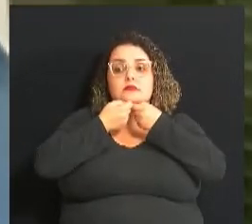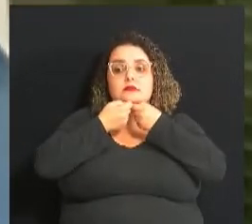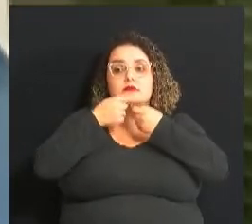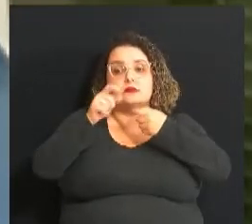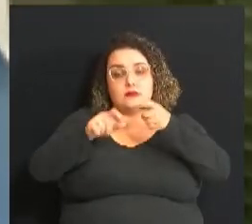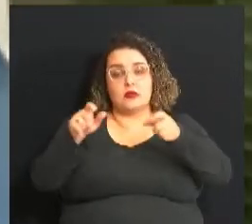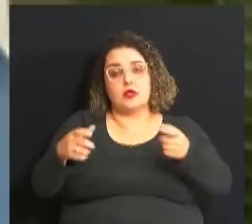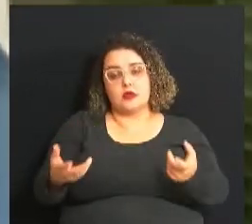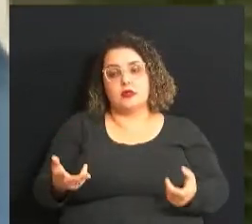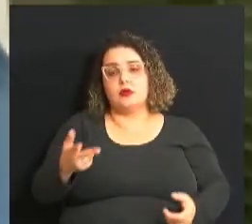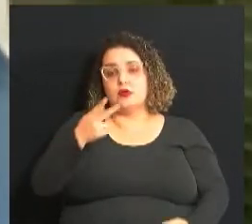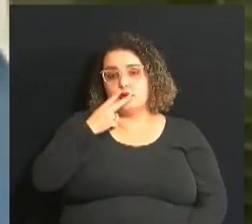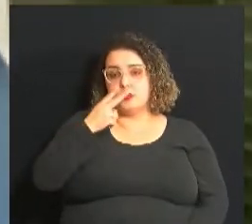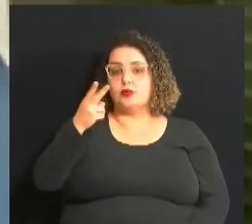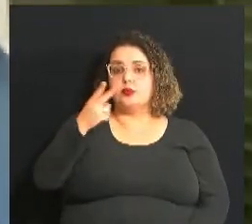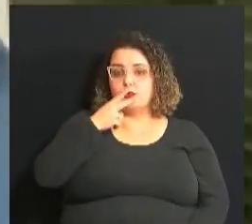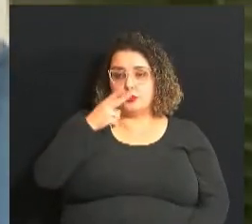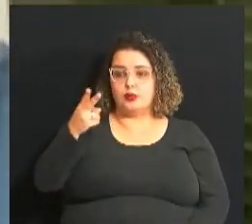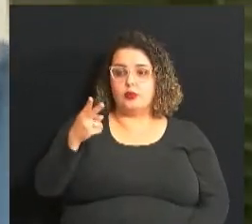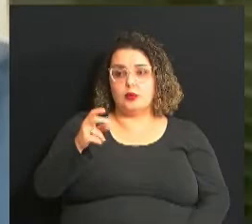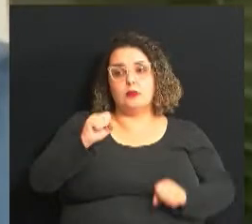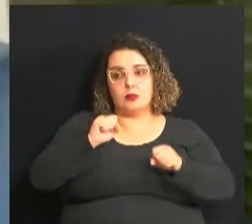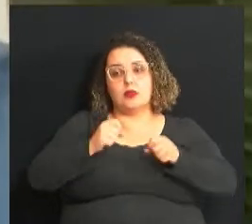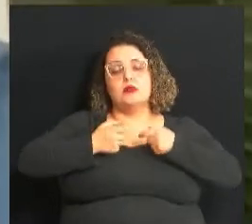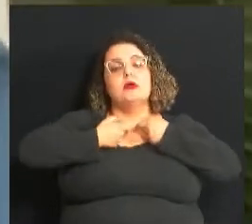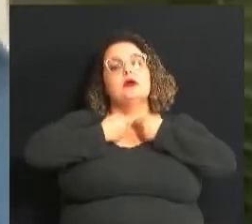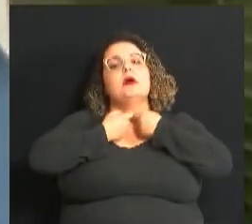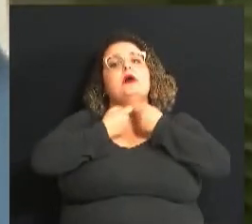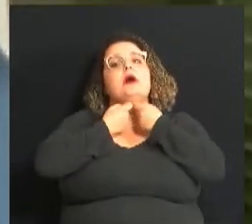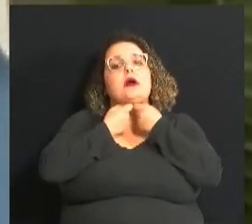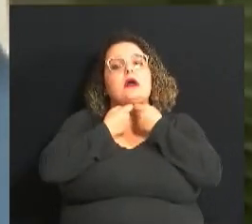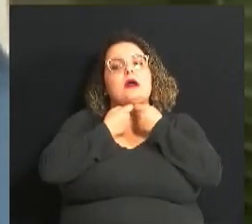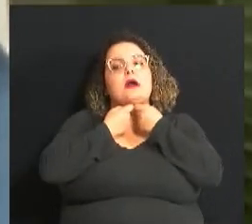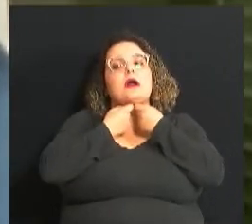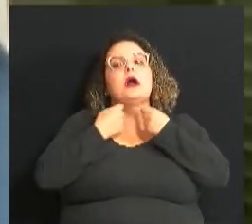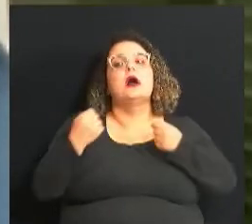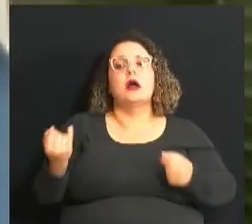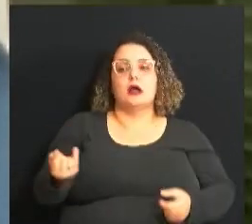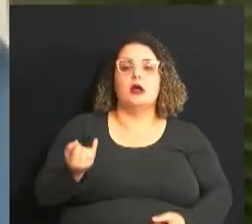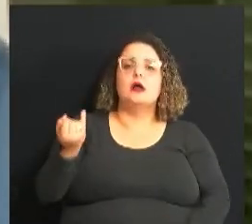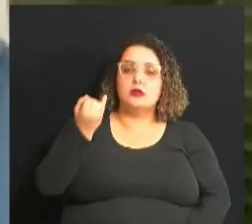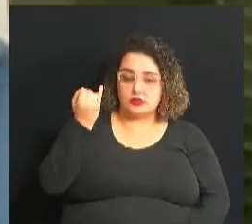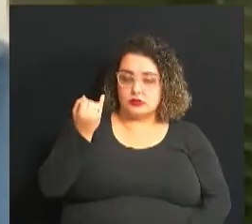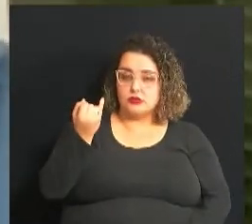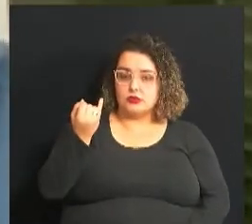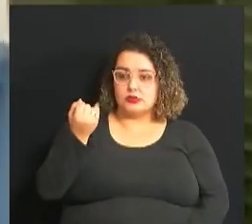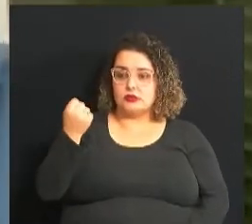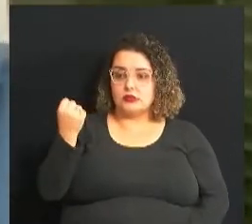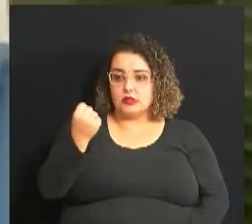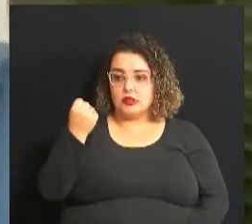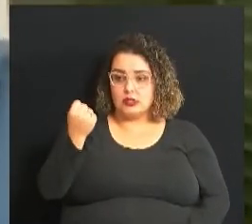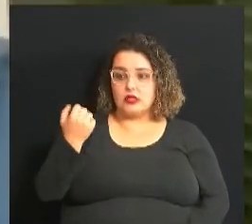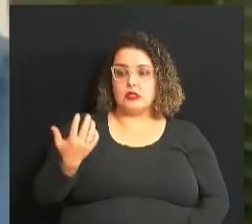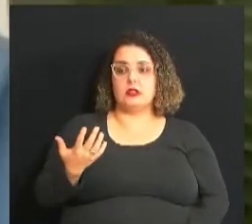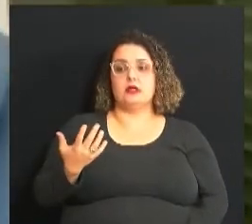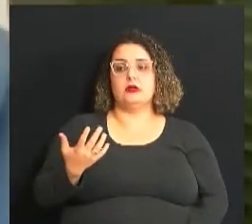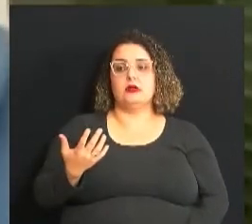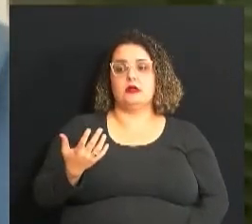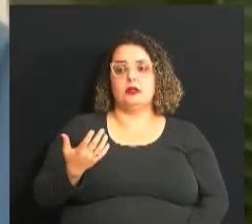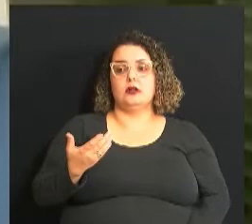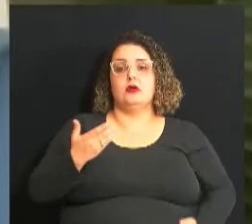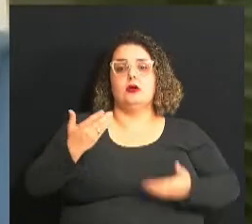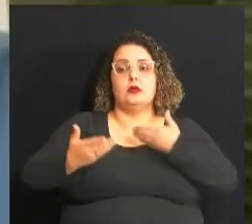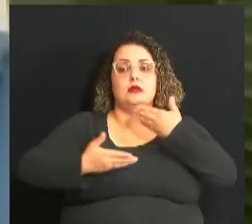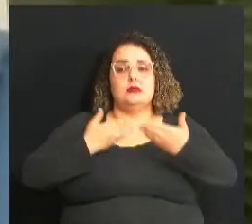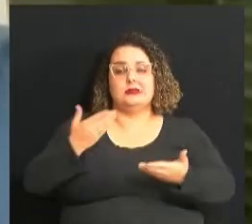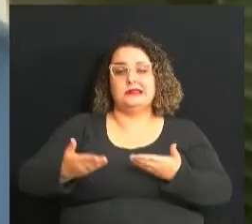são fumantes podem ter câncer de laringe. Então, isso também é importante, é um câncer grave, às vezes os tratamentos são